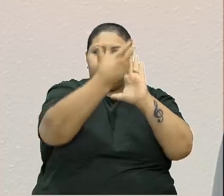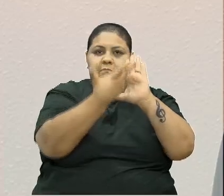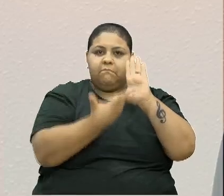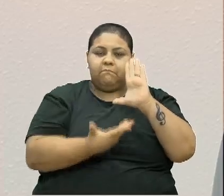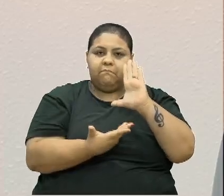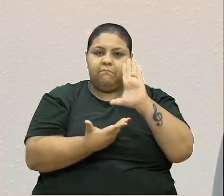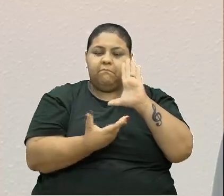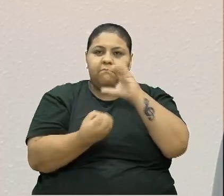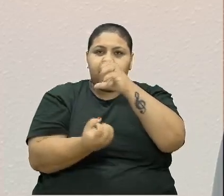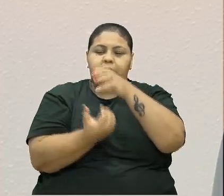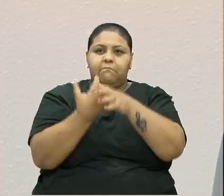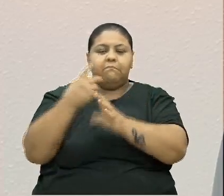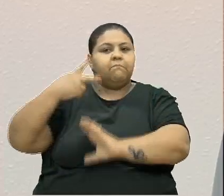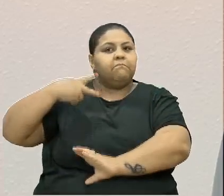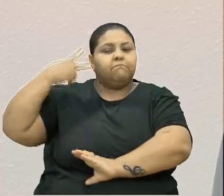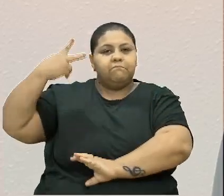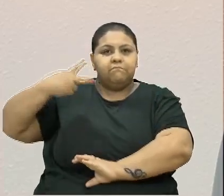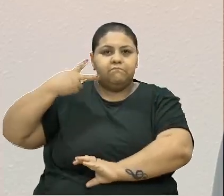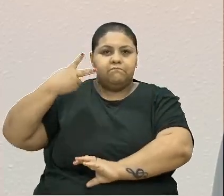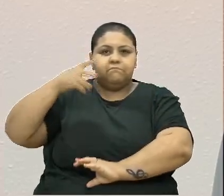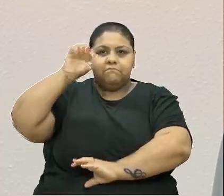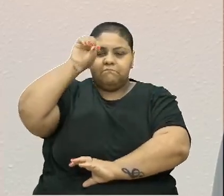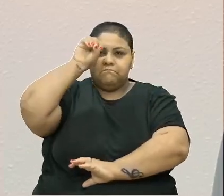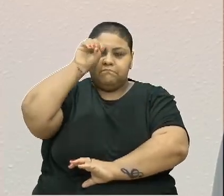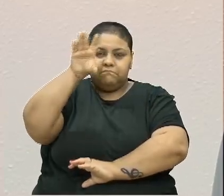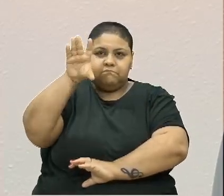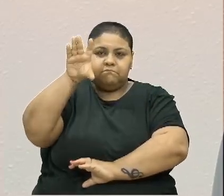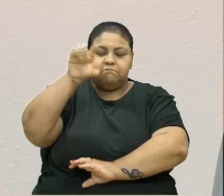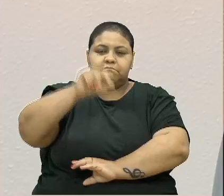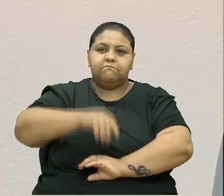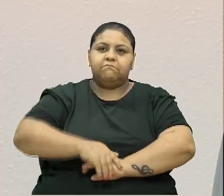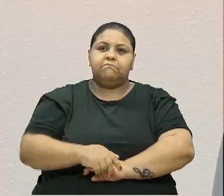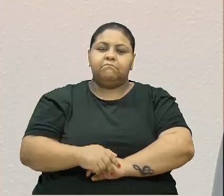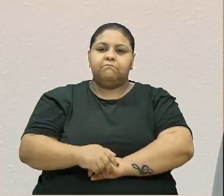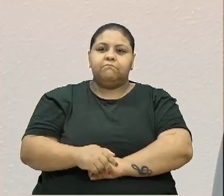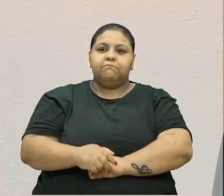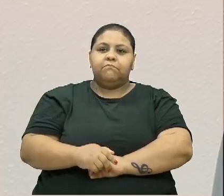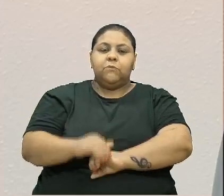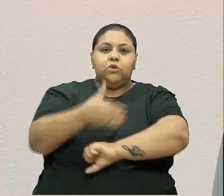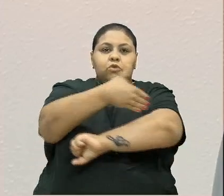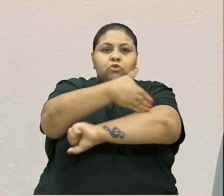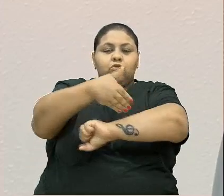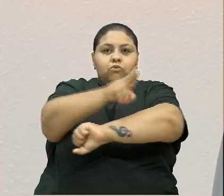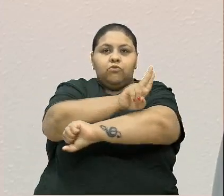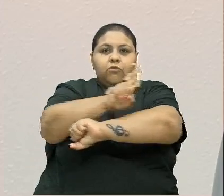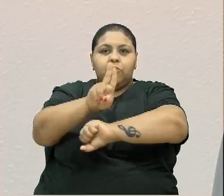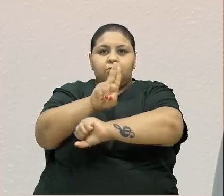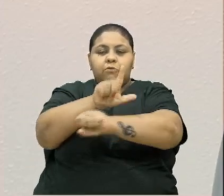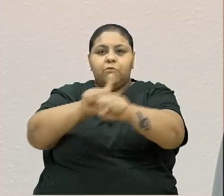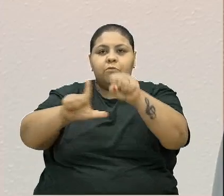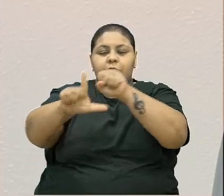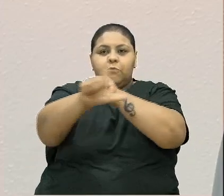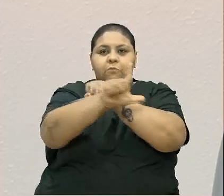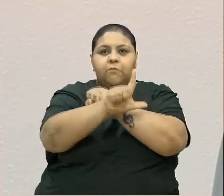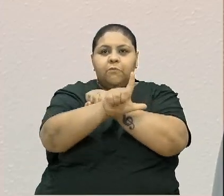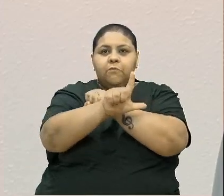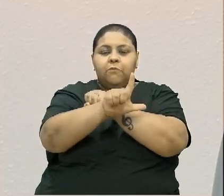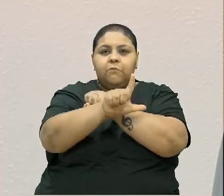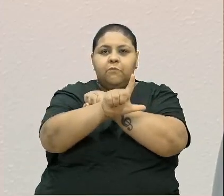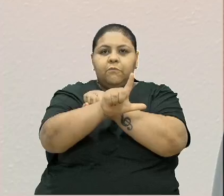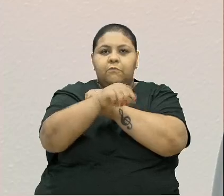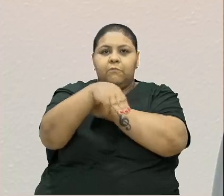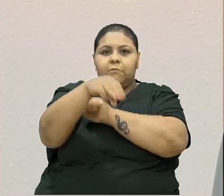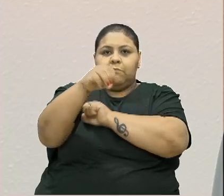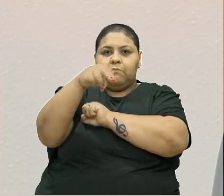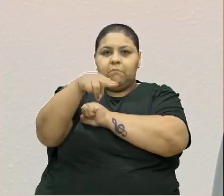supramencionado de autoria do vereador Elisandro Fiuza Gonçalves, que denomina Via Pública Municipal do loteamento residencial